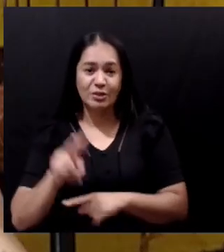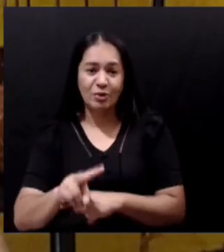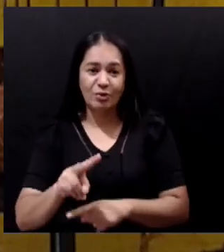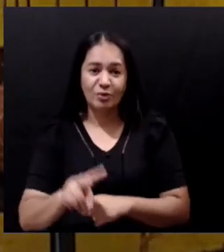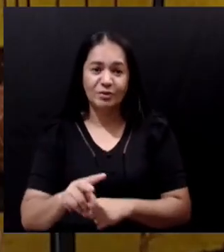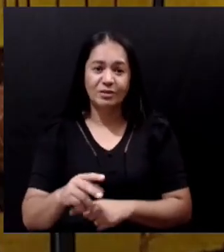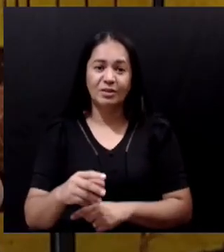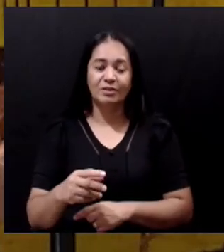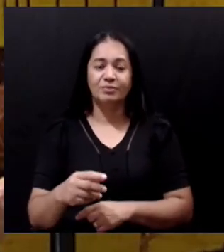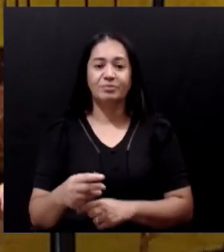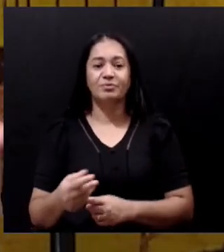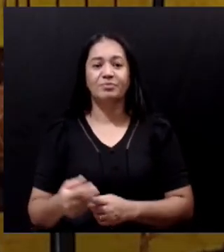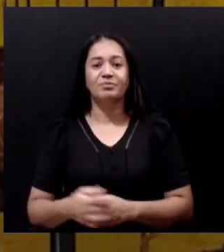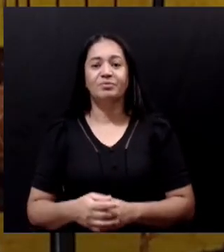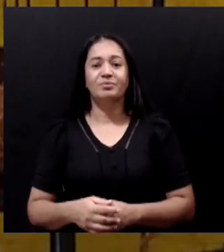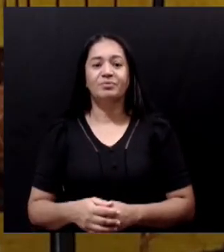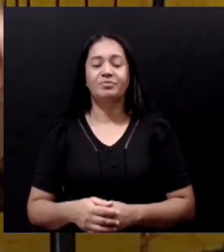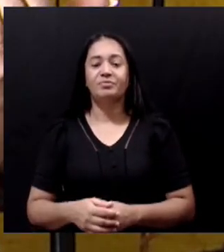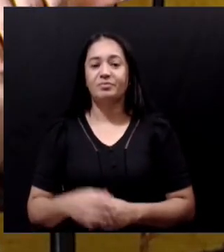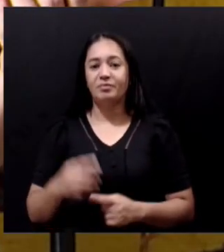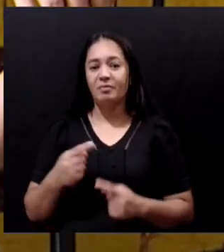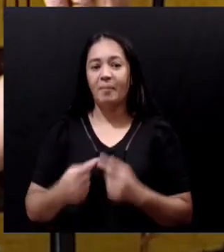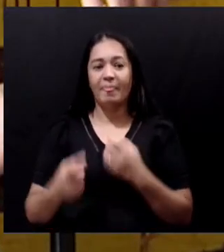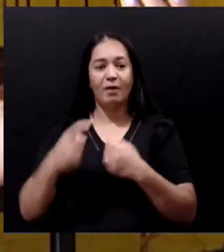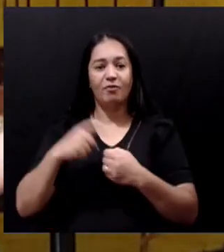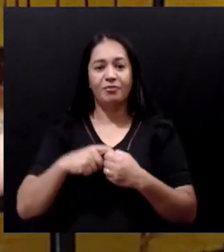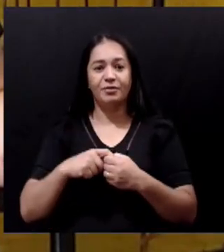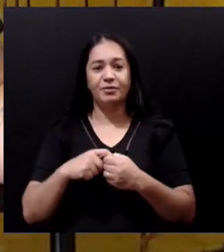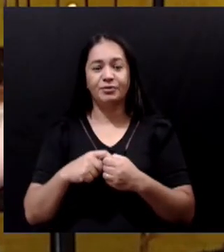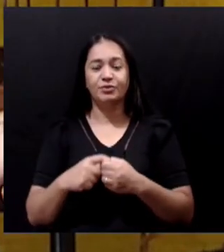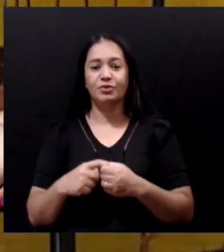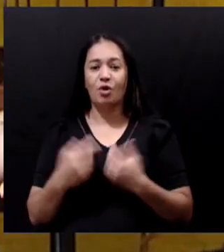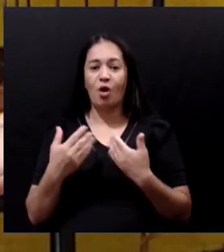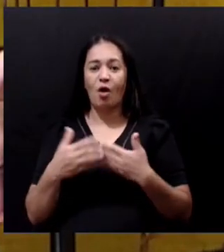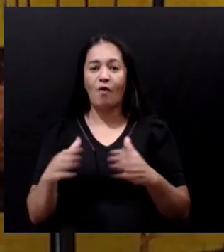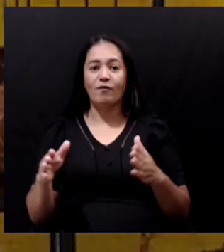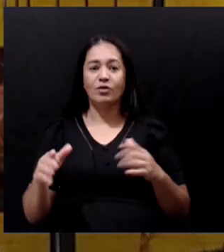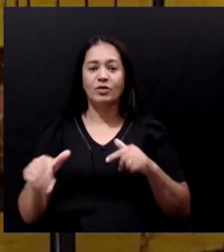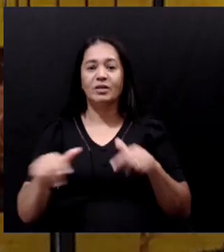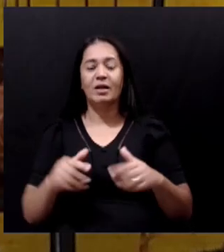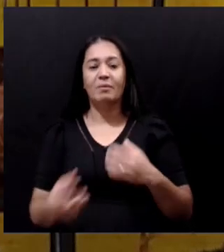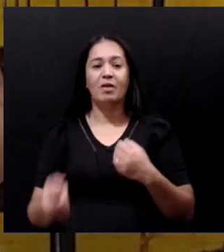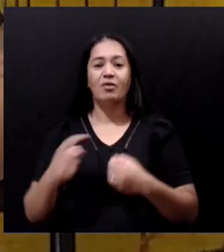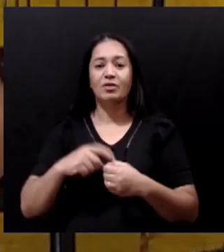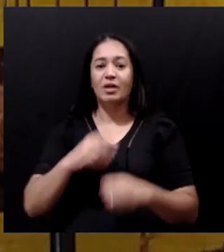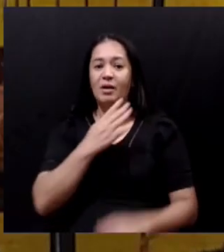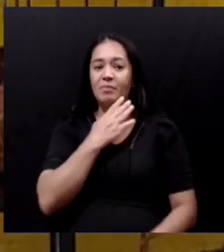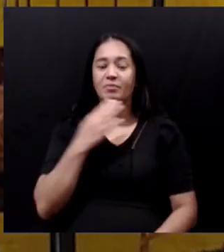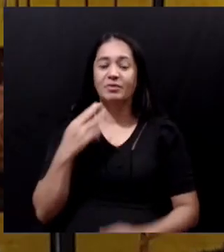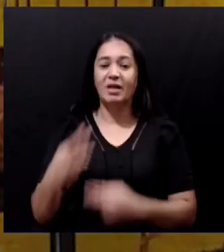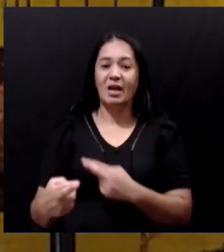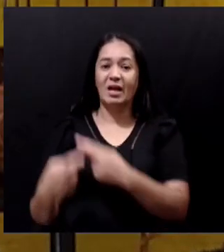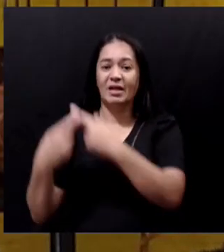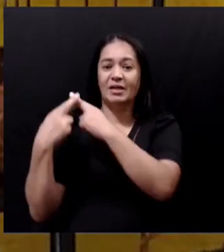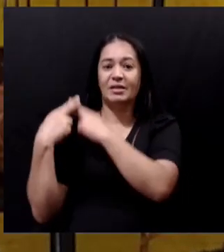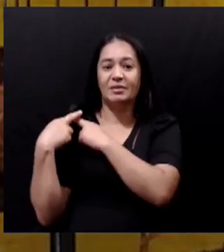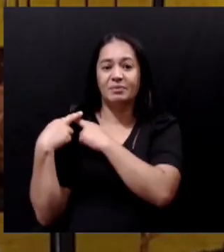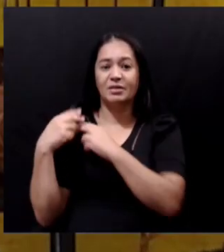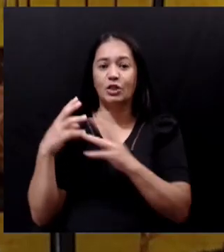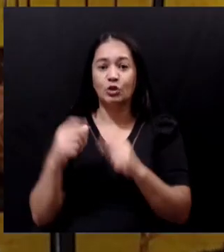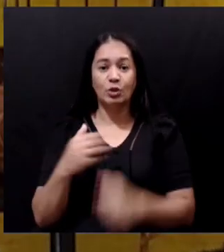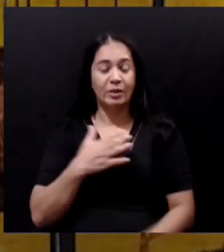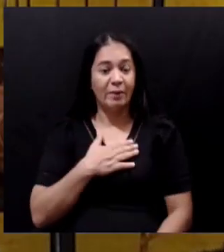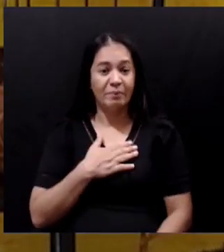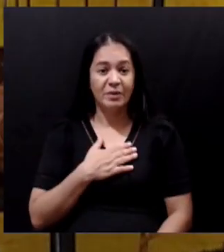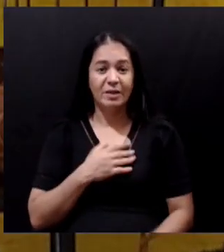comigo. Depois que voltou a abrir os comércios, ele teve que voltar para o bar. Então ficou a responsabilidade toda minha. Sim. De atender, de